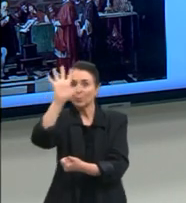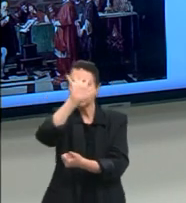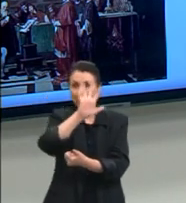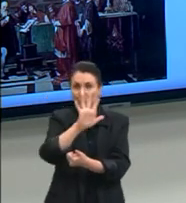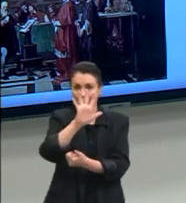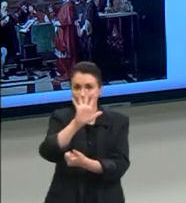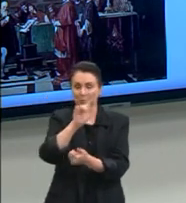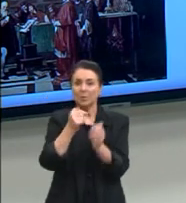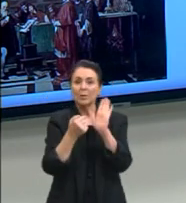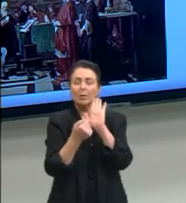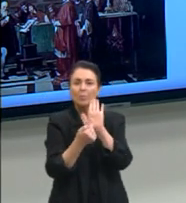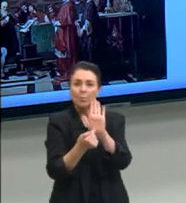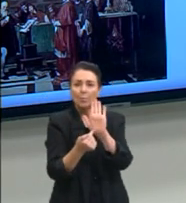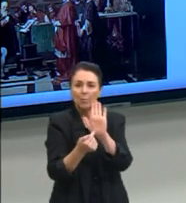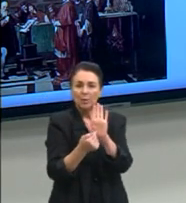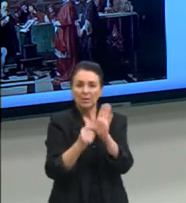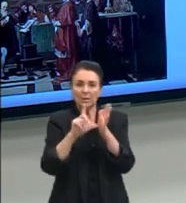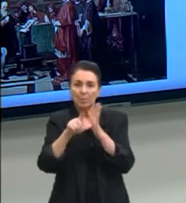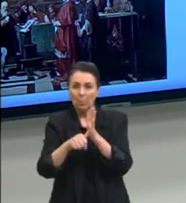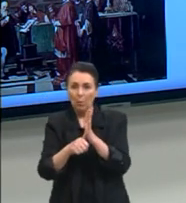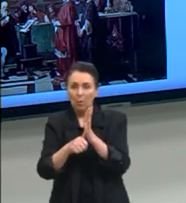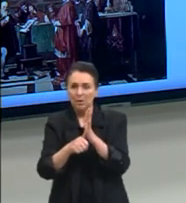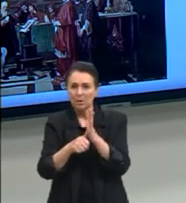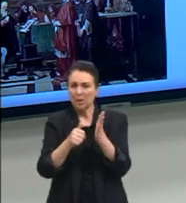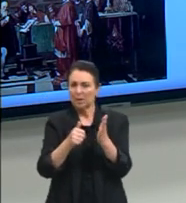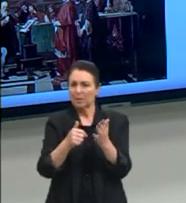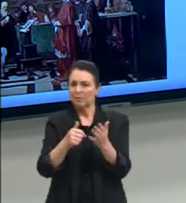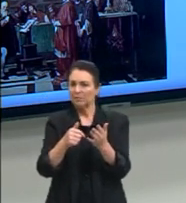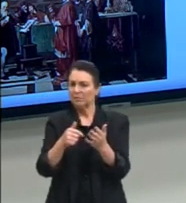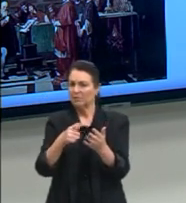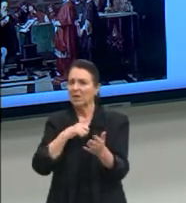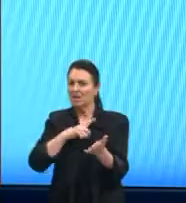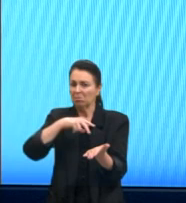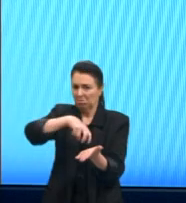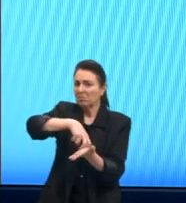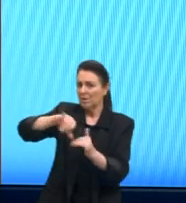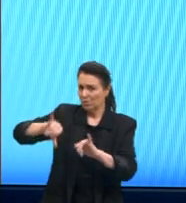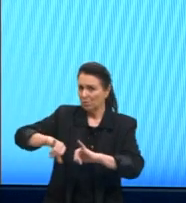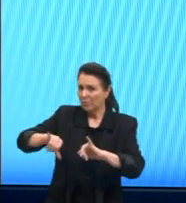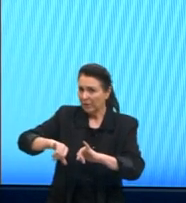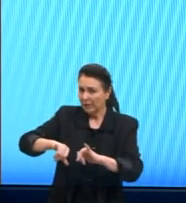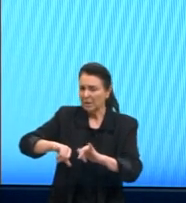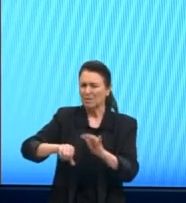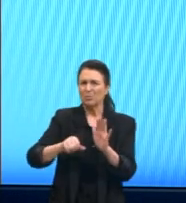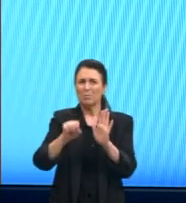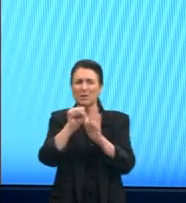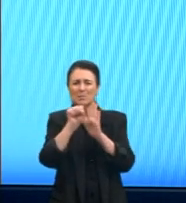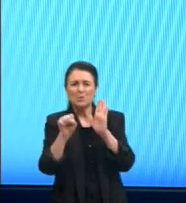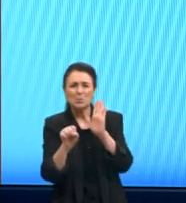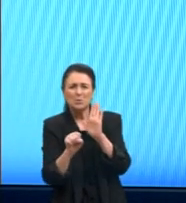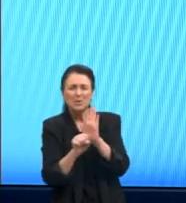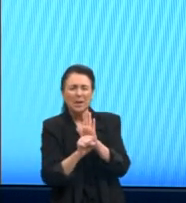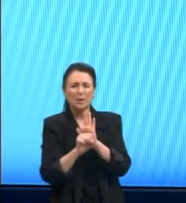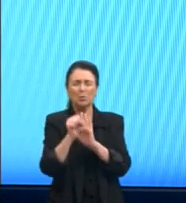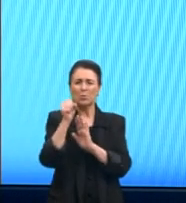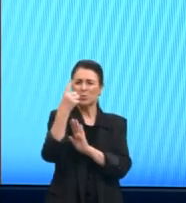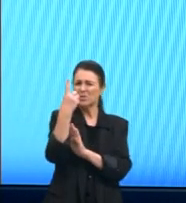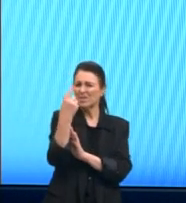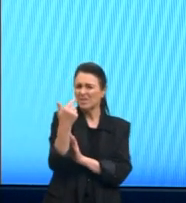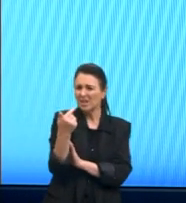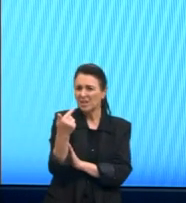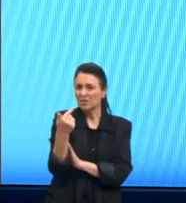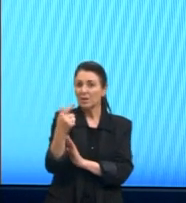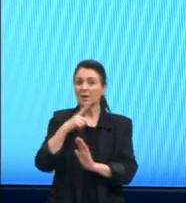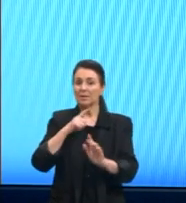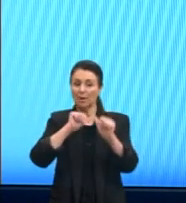é levado ao tribunal de inquisição e ele desmente essa sua descoberta para que século 17 nós estamos saindo da Idade Média a está imagem do tribunal